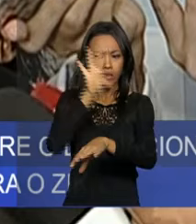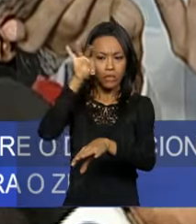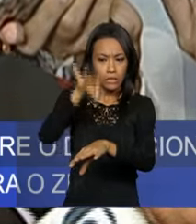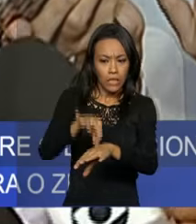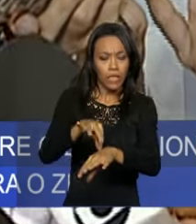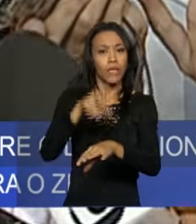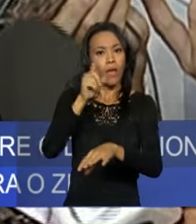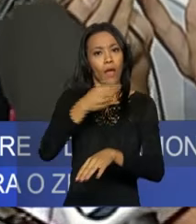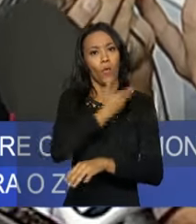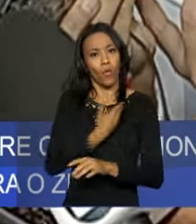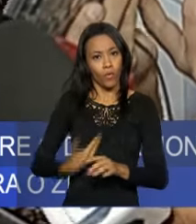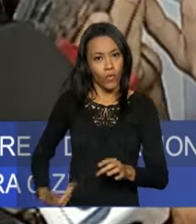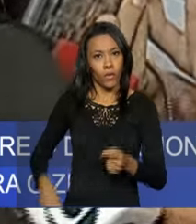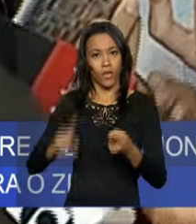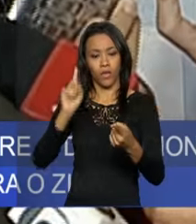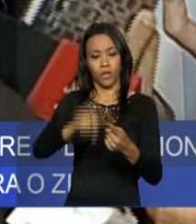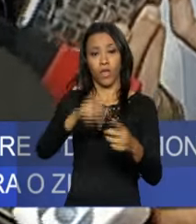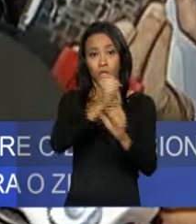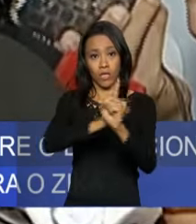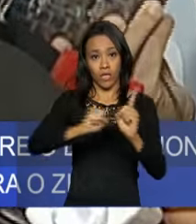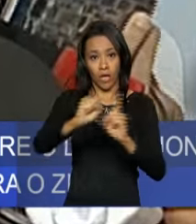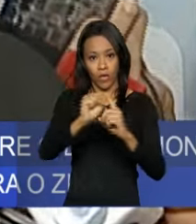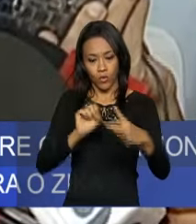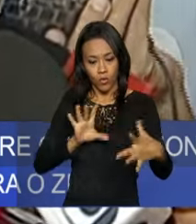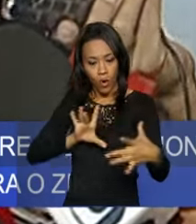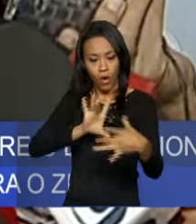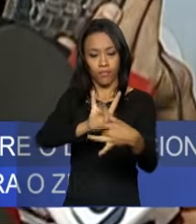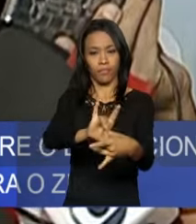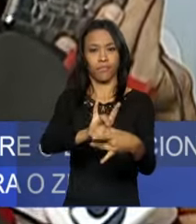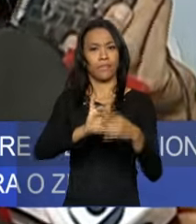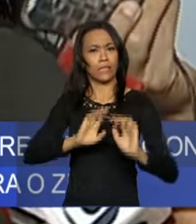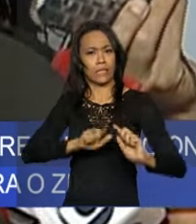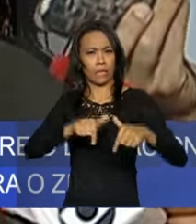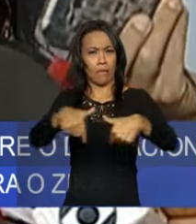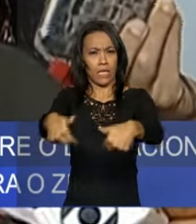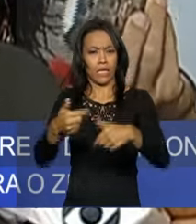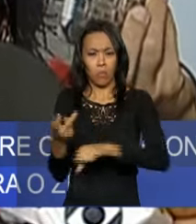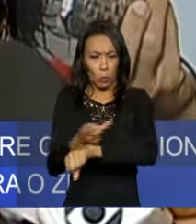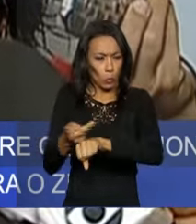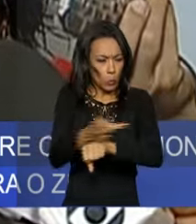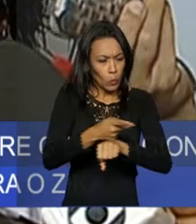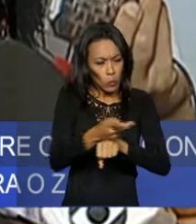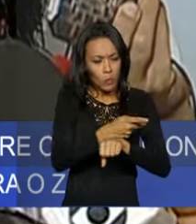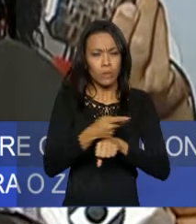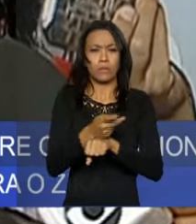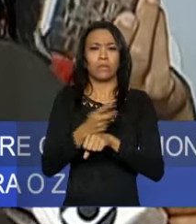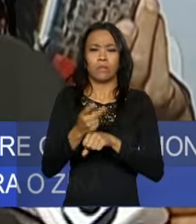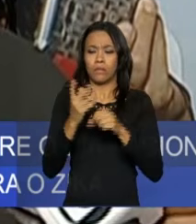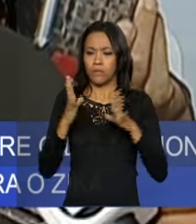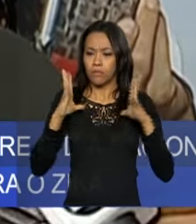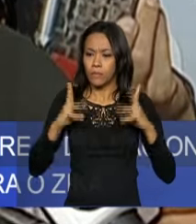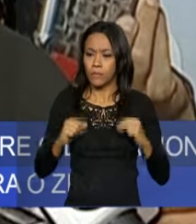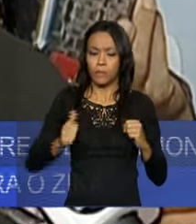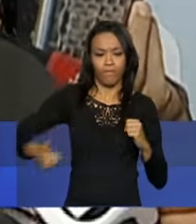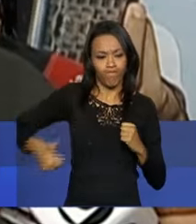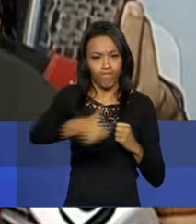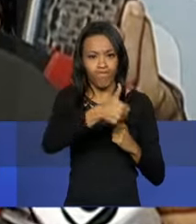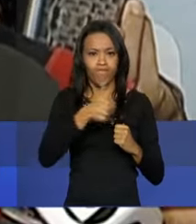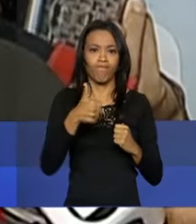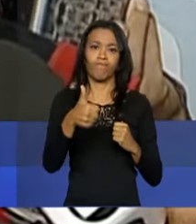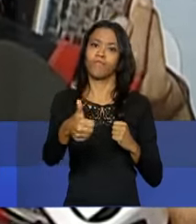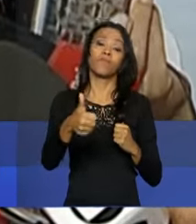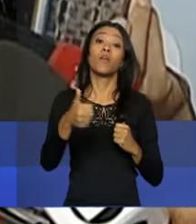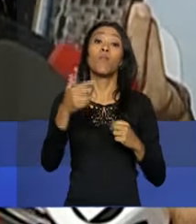a sociedade, todos unidos, fazendo um trabalho persistente, constante, que nós estamos recomendando.